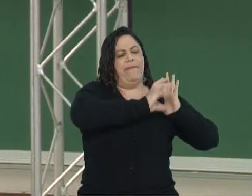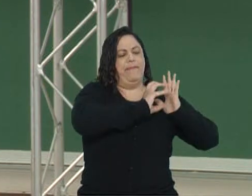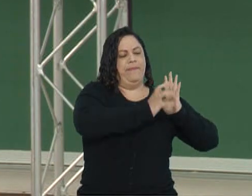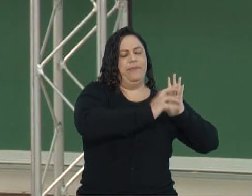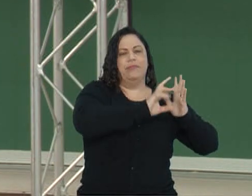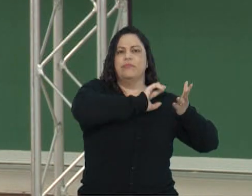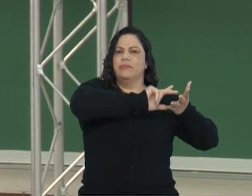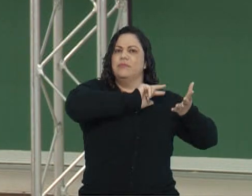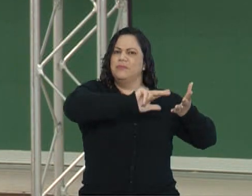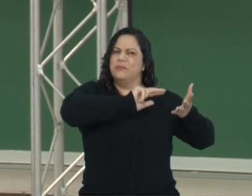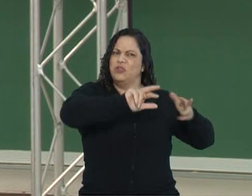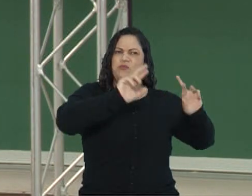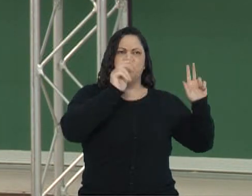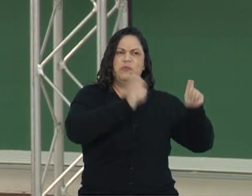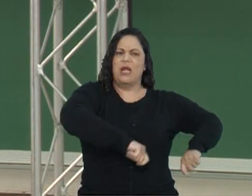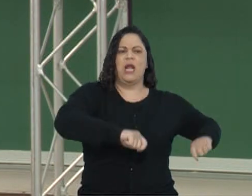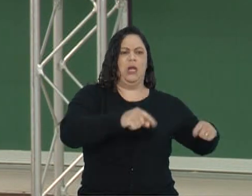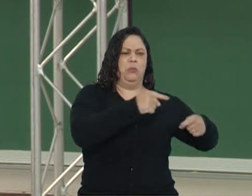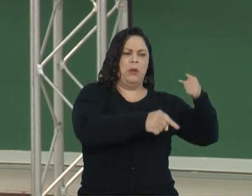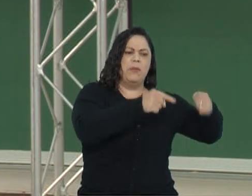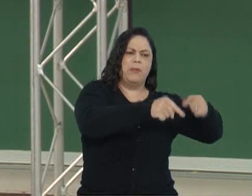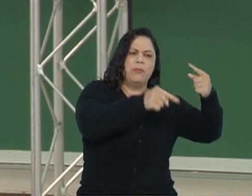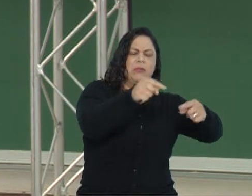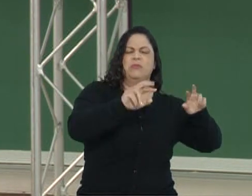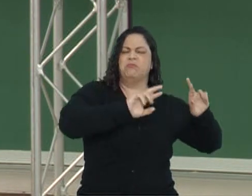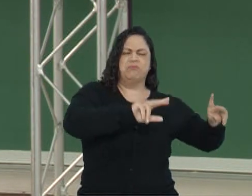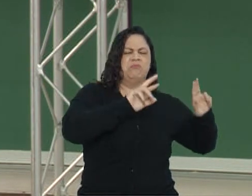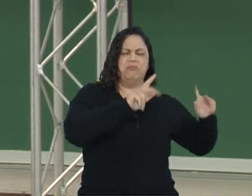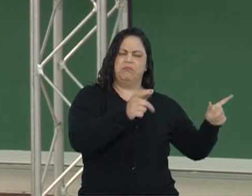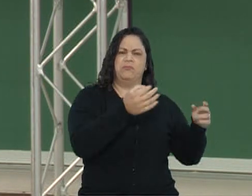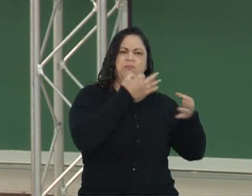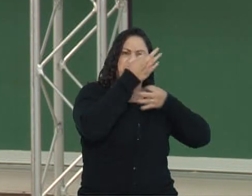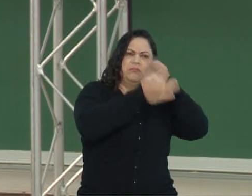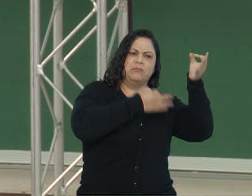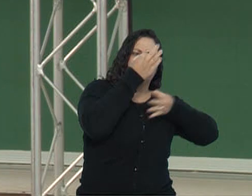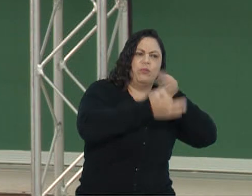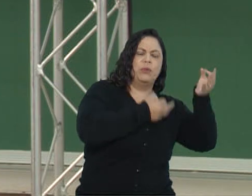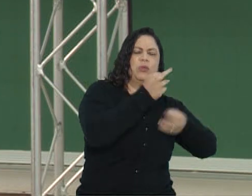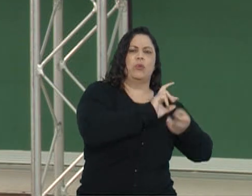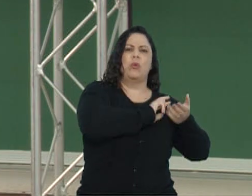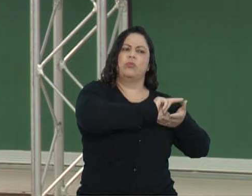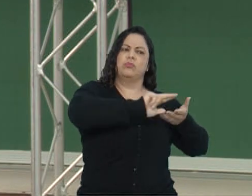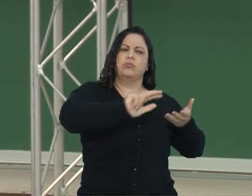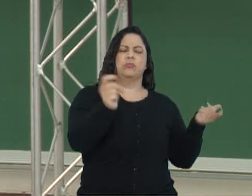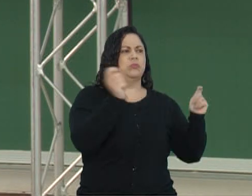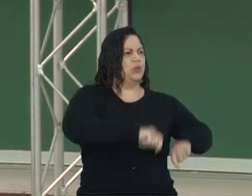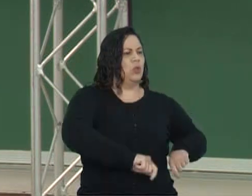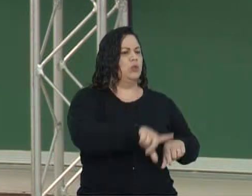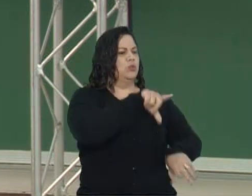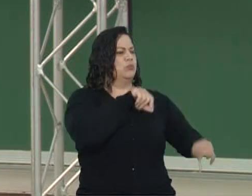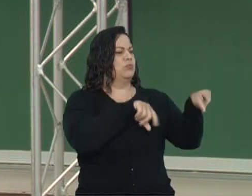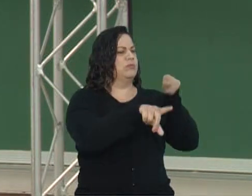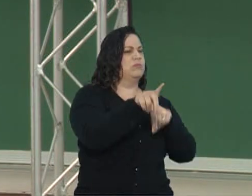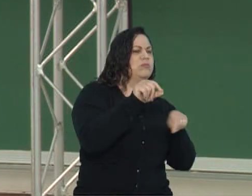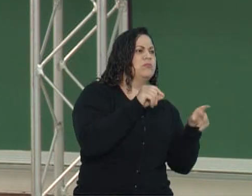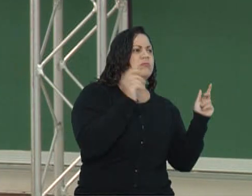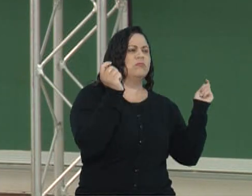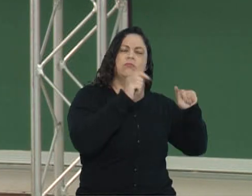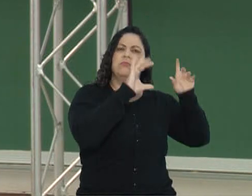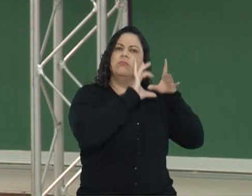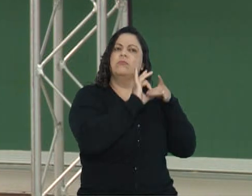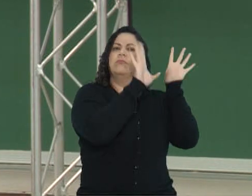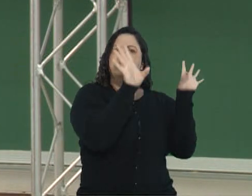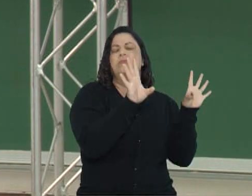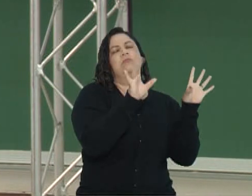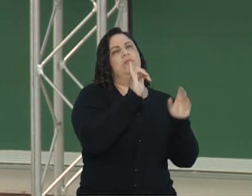do bipartidarismo, onde há dois partidos antagônicos, mas que já há uma opção de escolha, como no caso dos